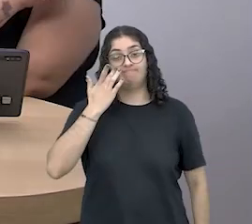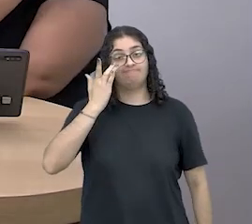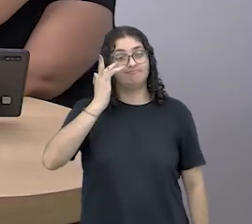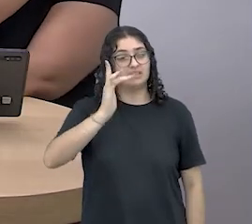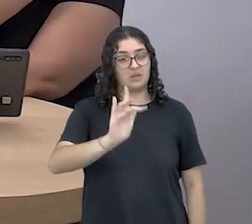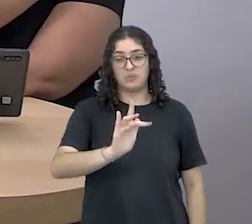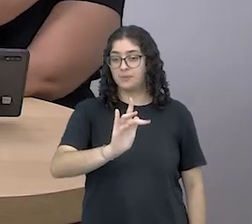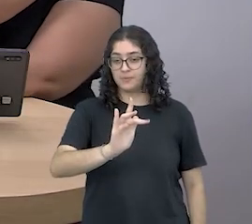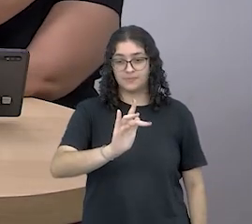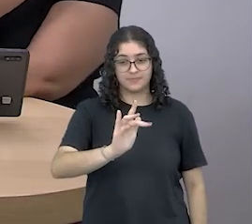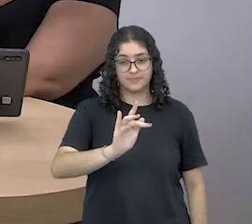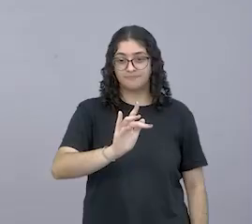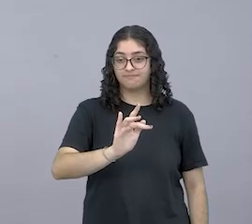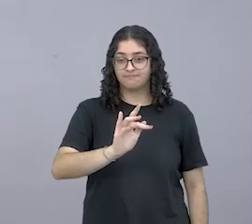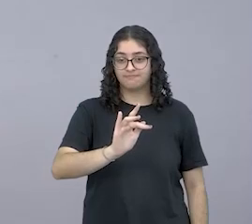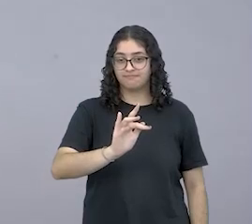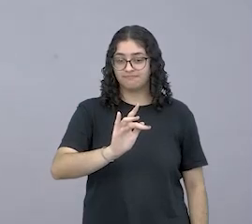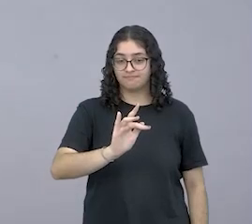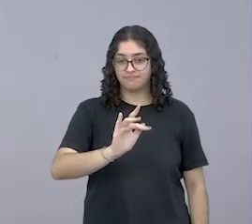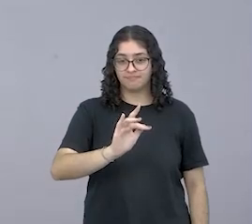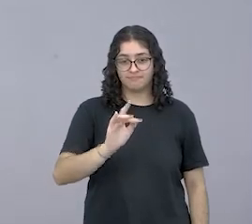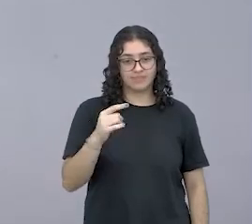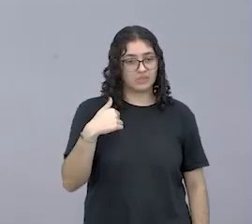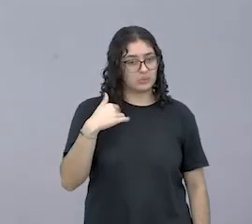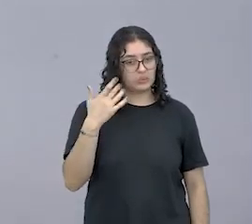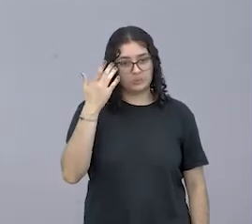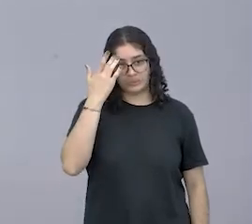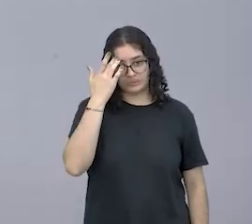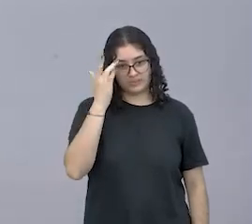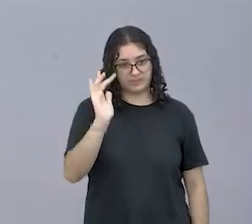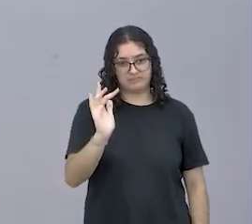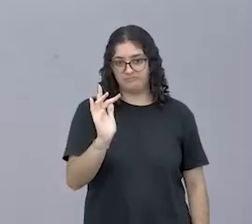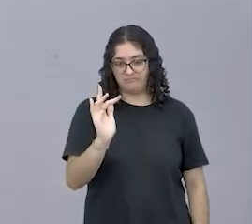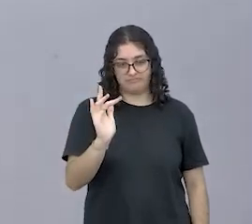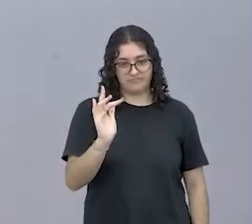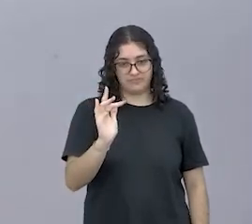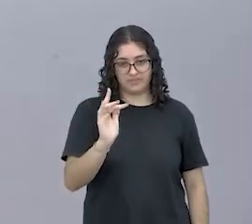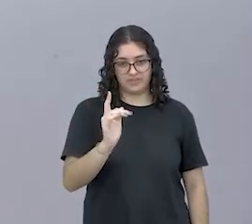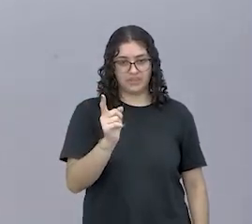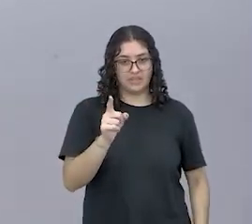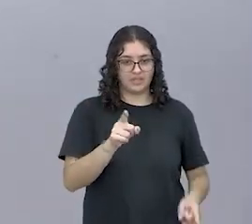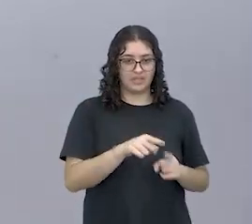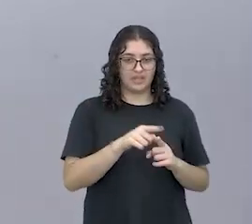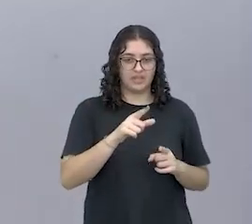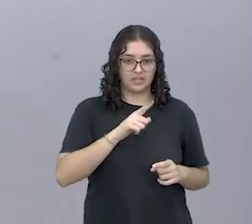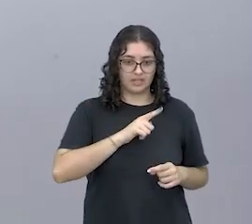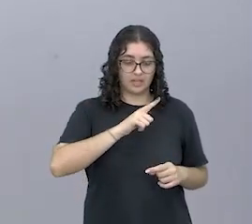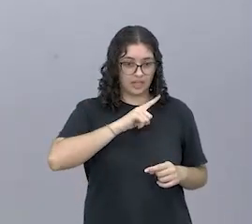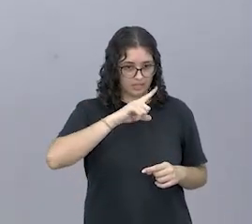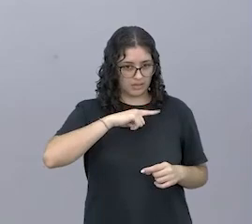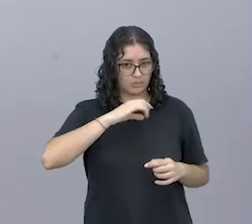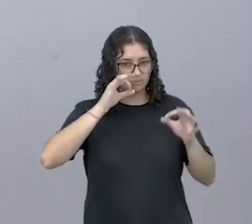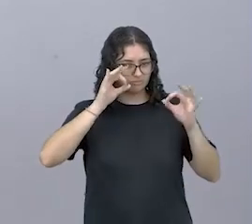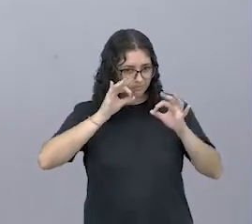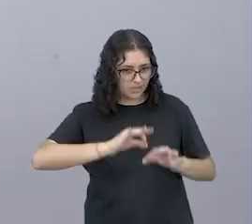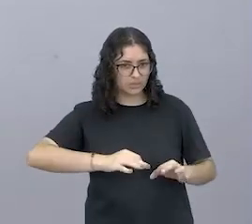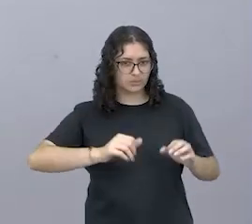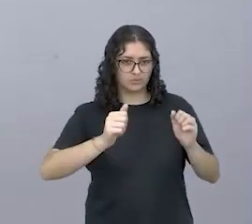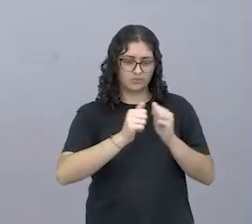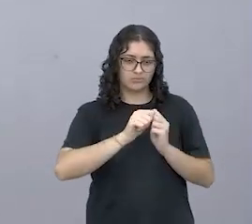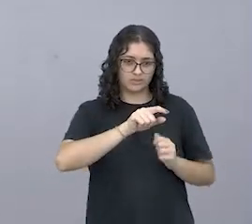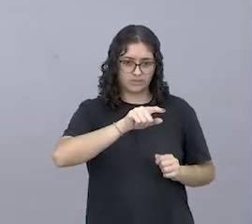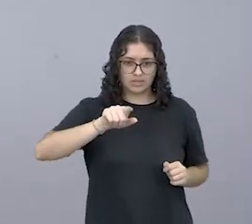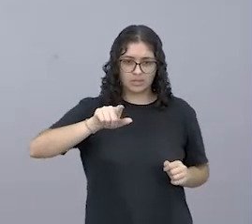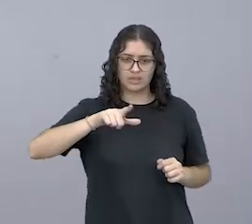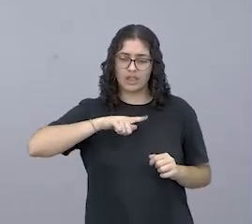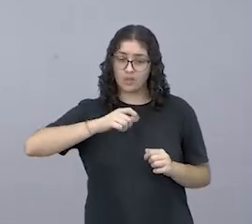nenhuma novidade em relação aos materiais. Tenho aqui o compromisso com vocês que assim que tiver alguma